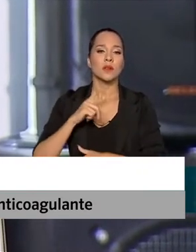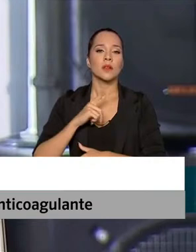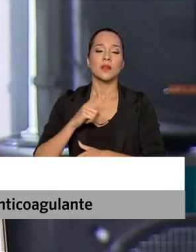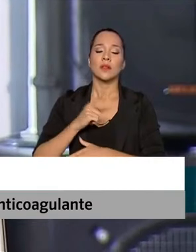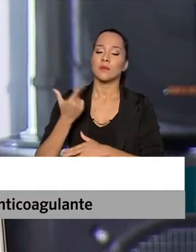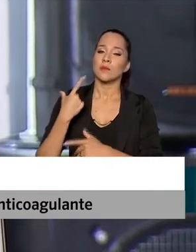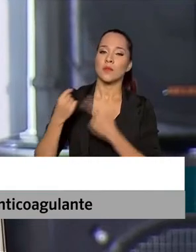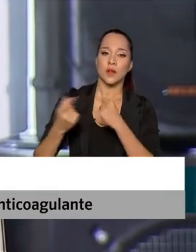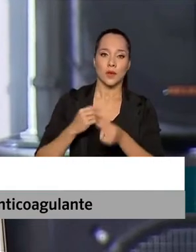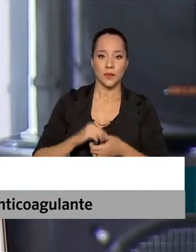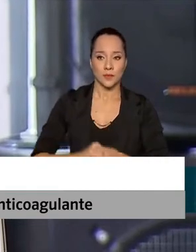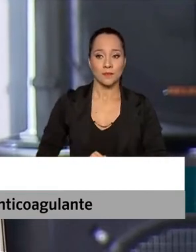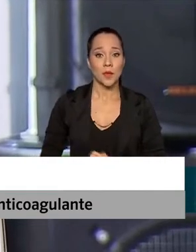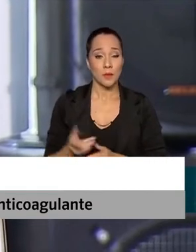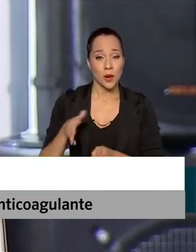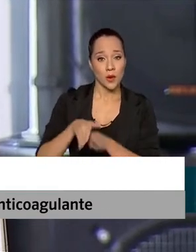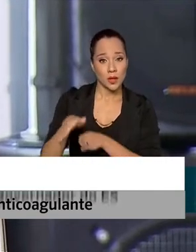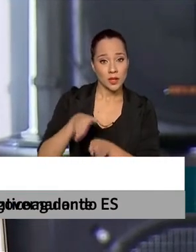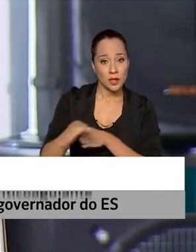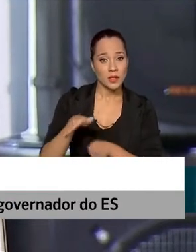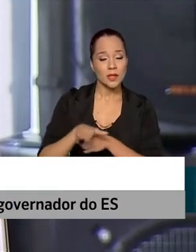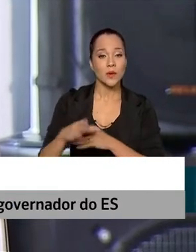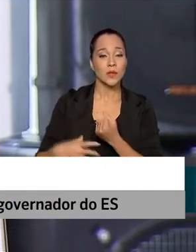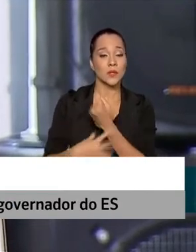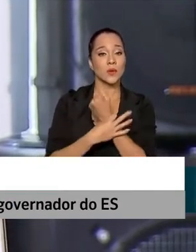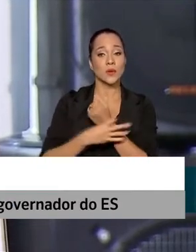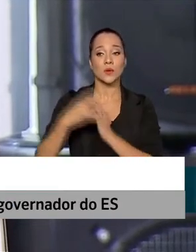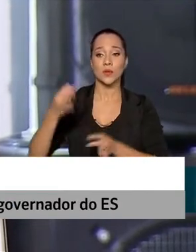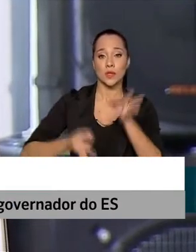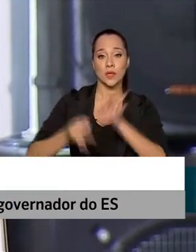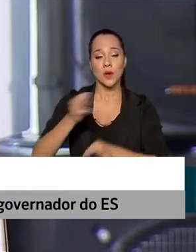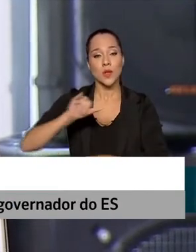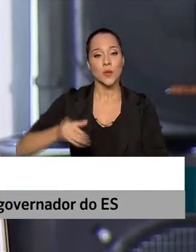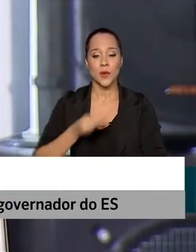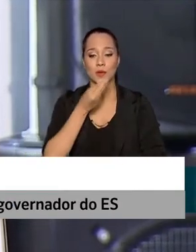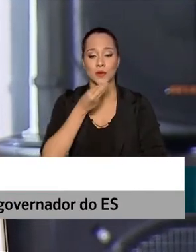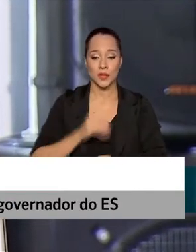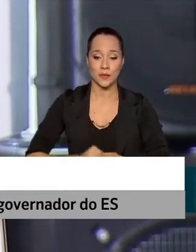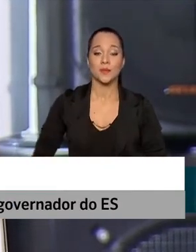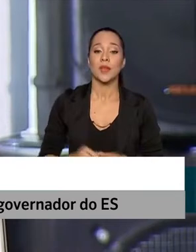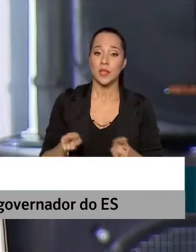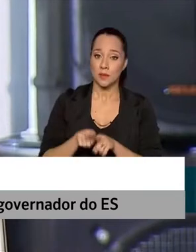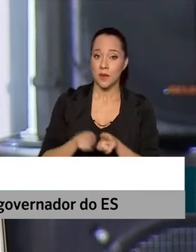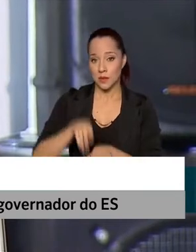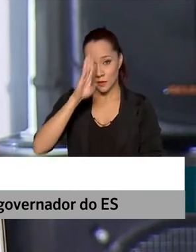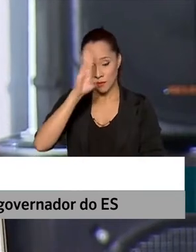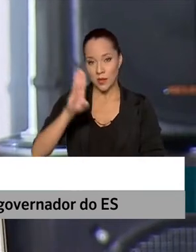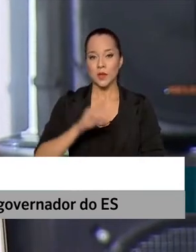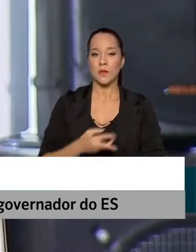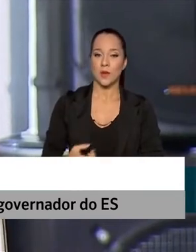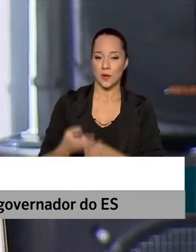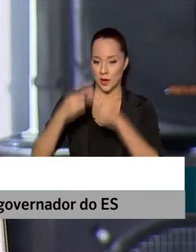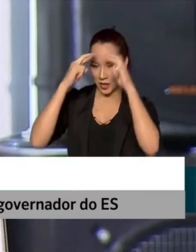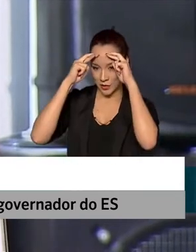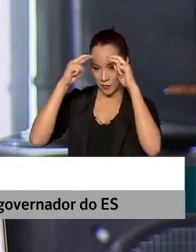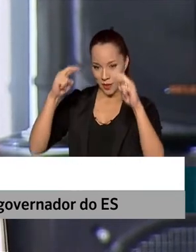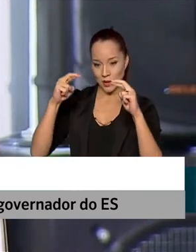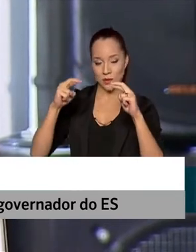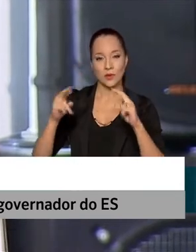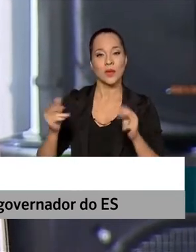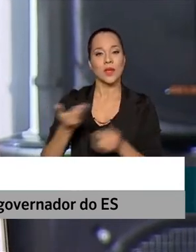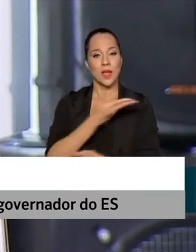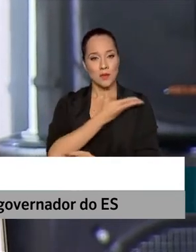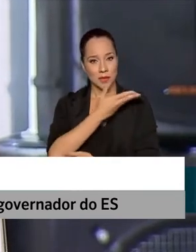com que sempre me distinguiu, pela orientação segura, judiciosa e oportuna, e, sobretudo, pelo respeito,